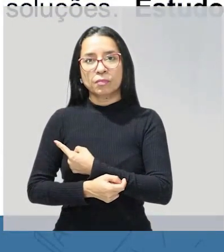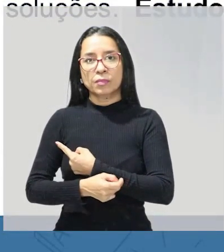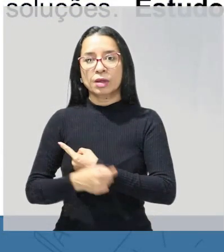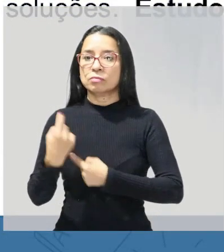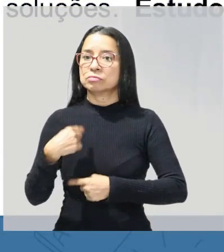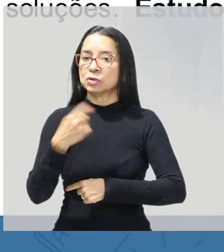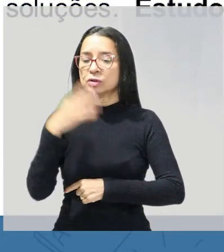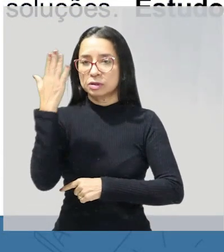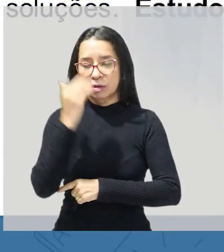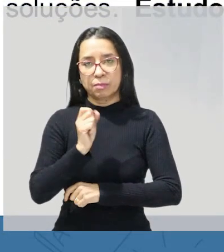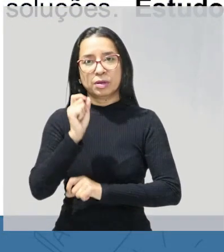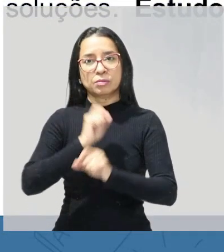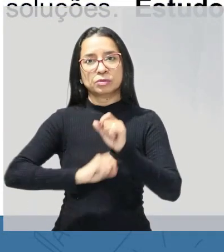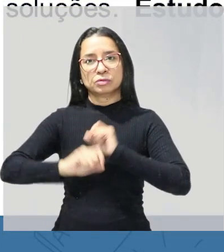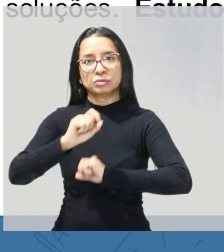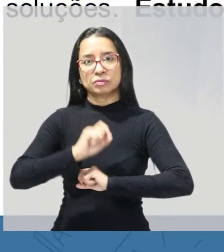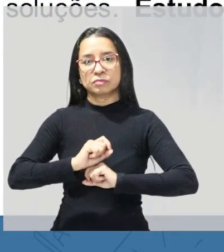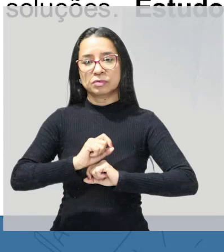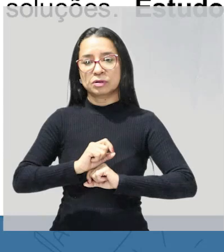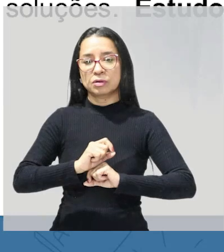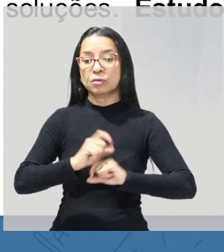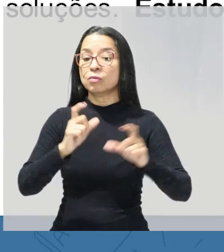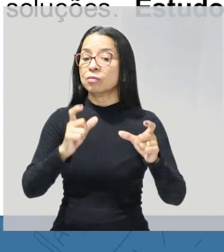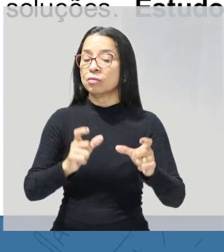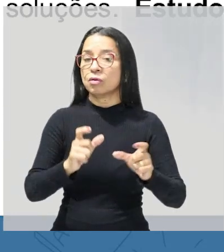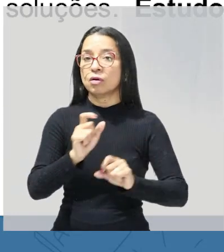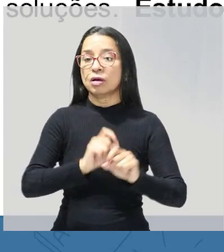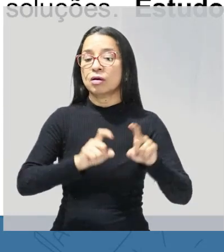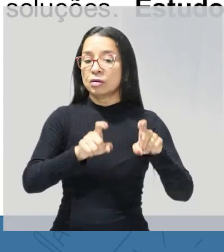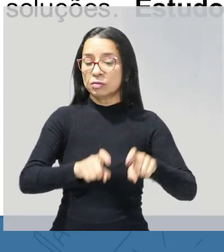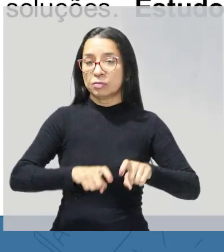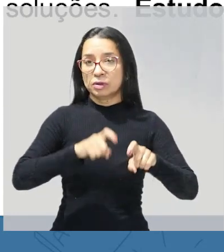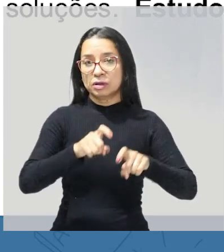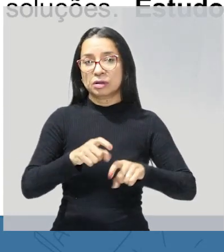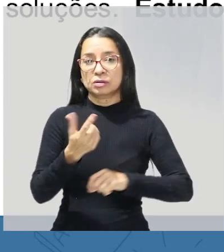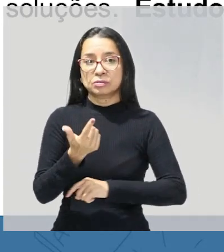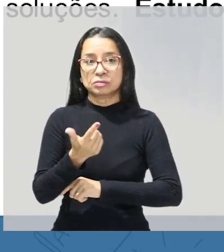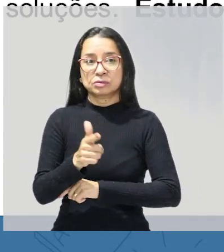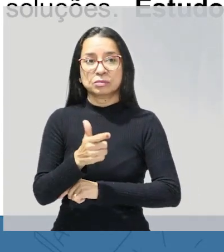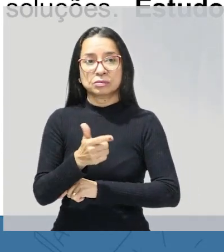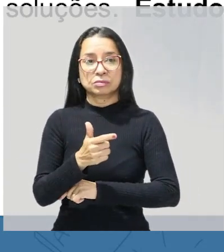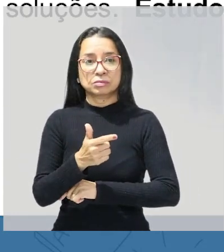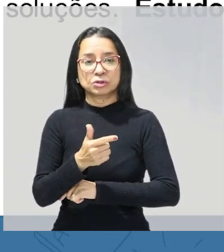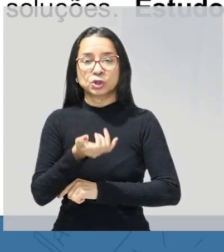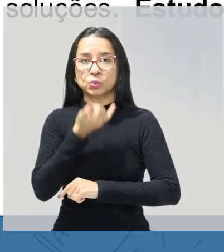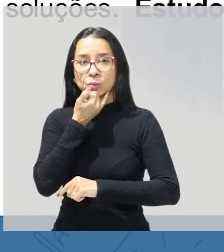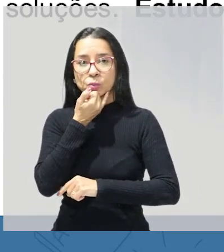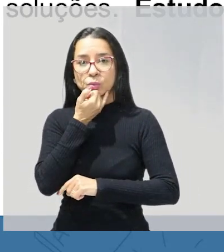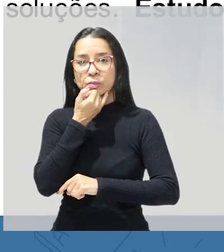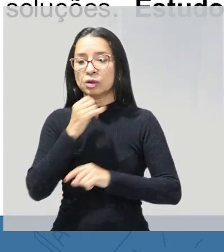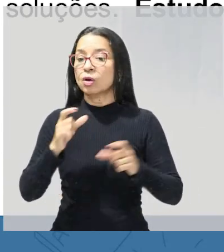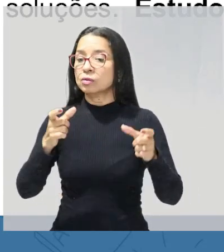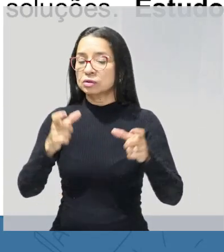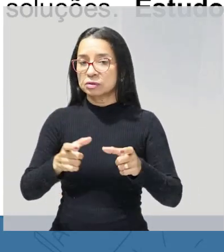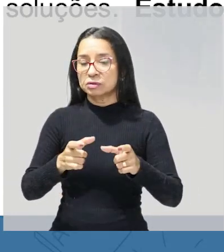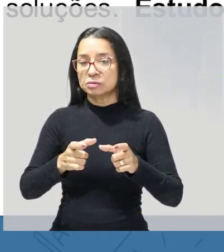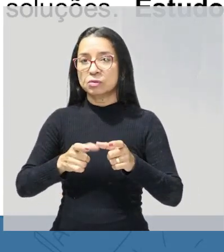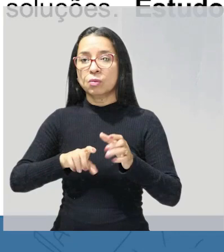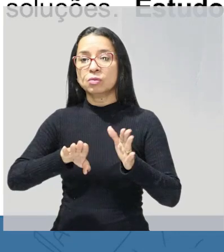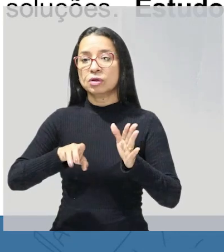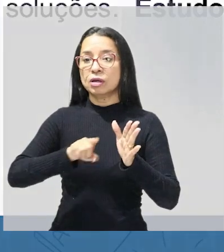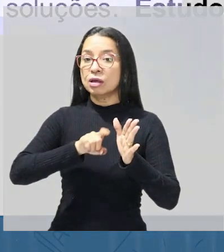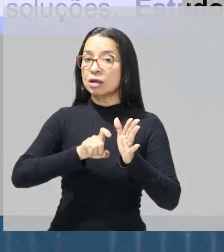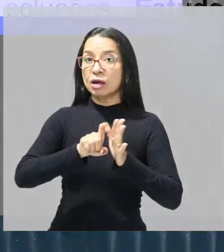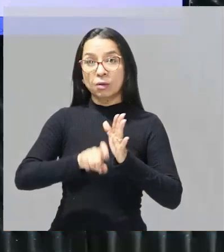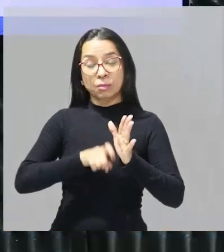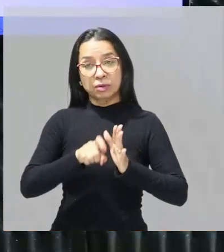gente sabe que quando falamos sobre setor agropecuário, não tem como não falar do nosso país, do Brasil, que é uma potência nesse